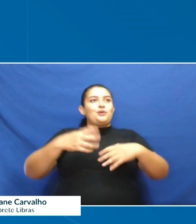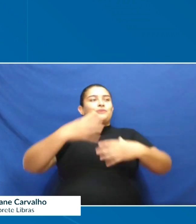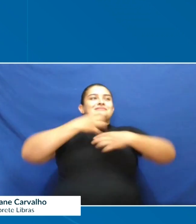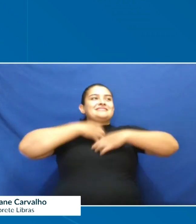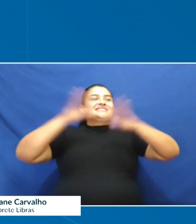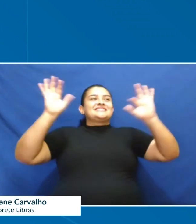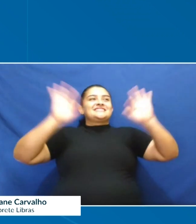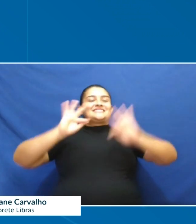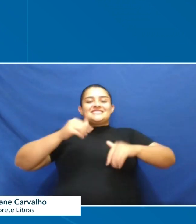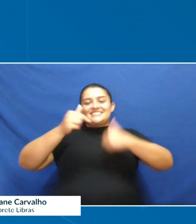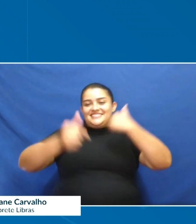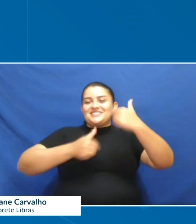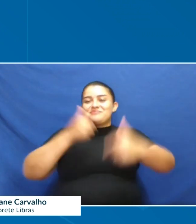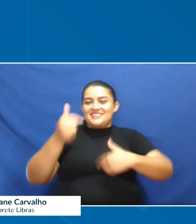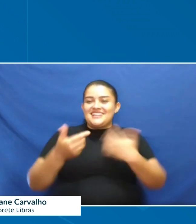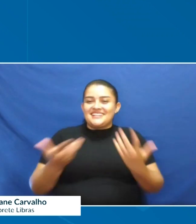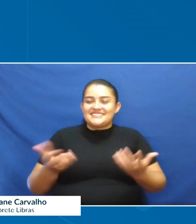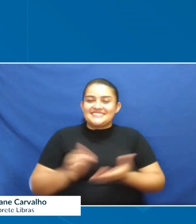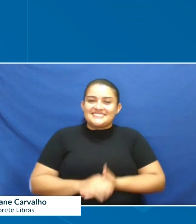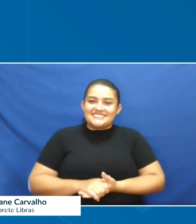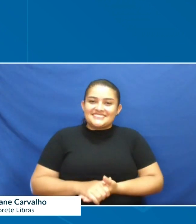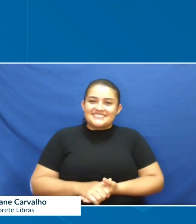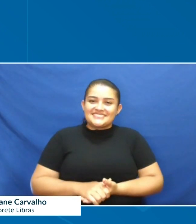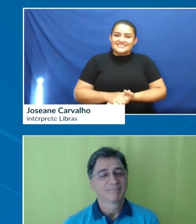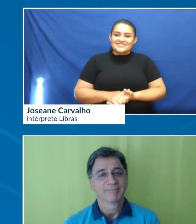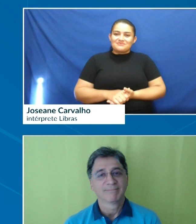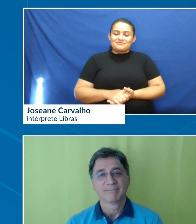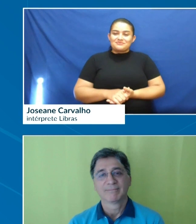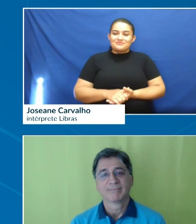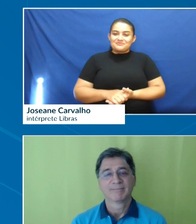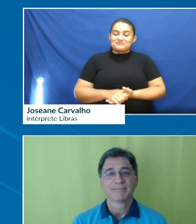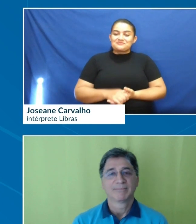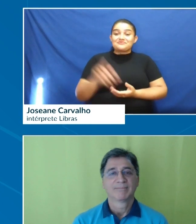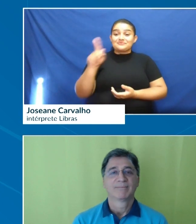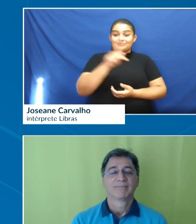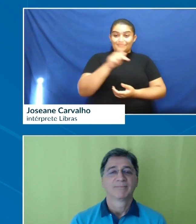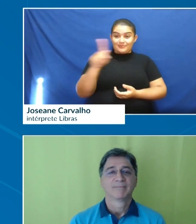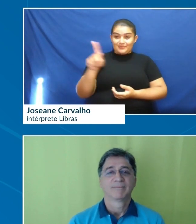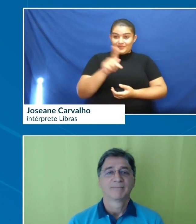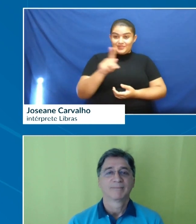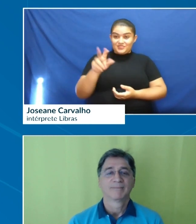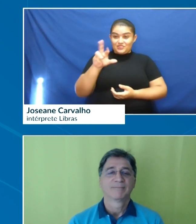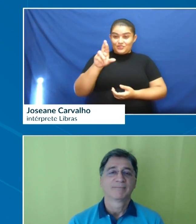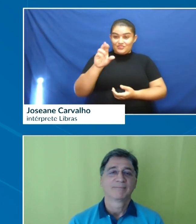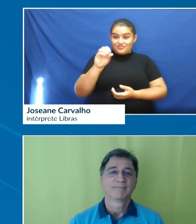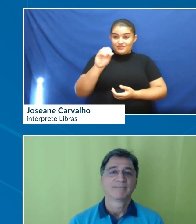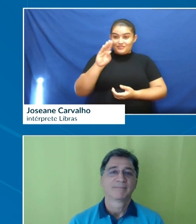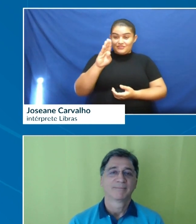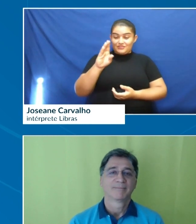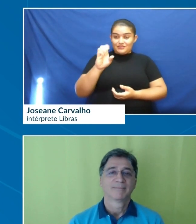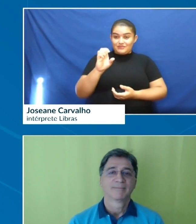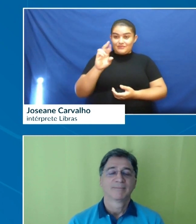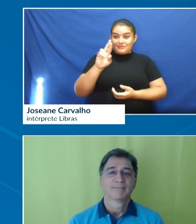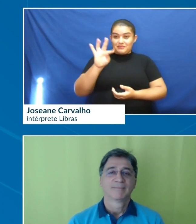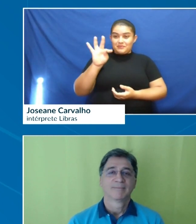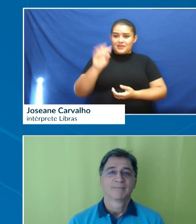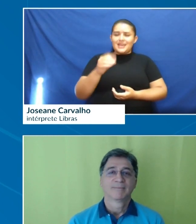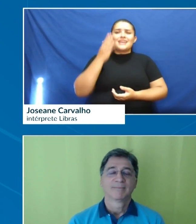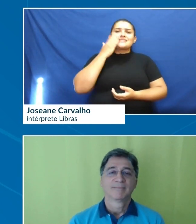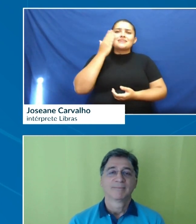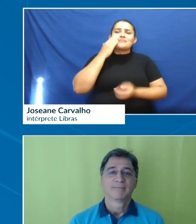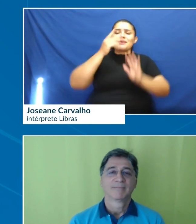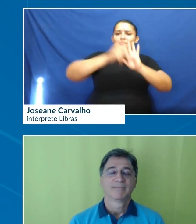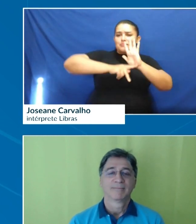pandemia. Legal. Professor Roberto, eu quero te perguntar sobre projetos que a UFG